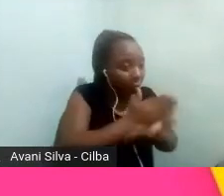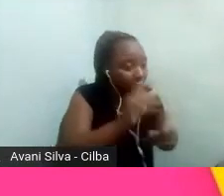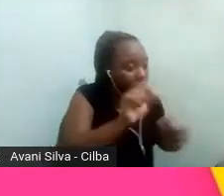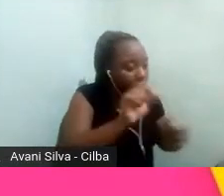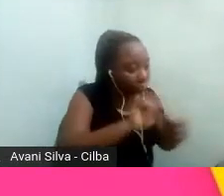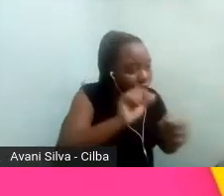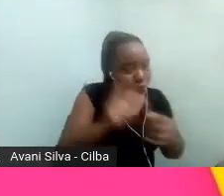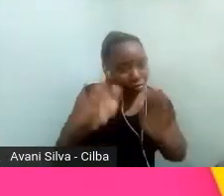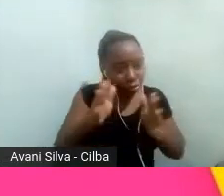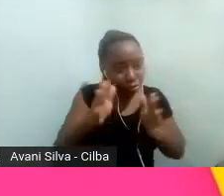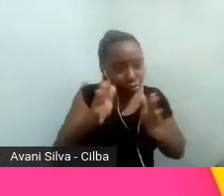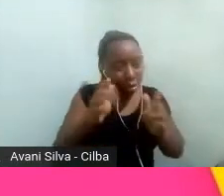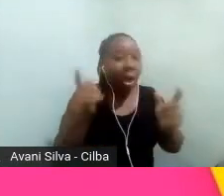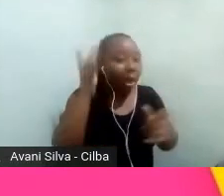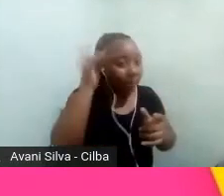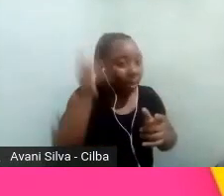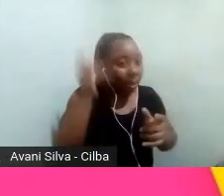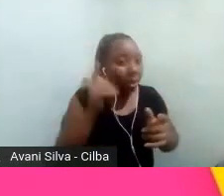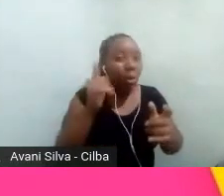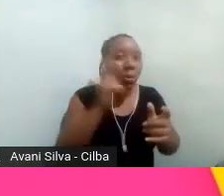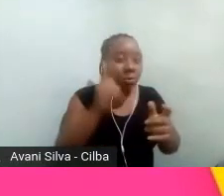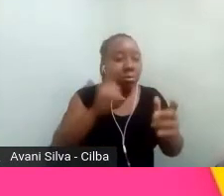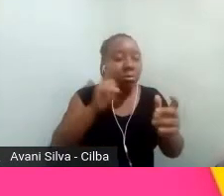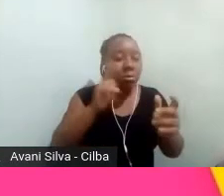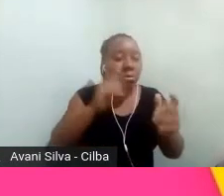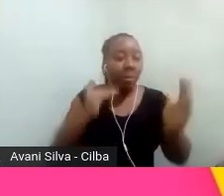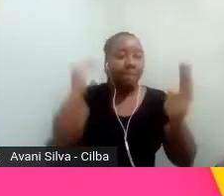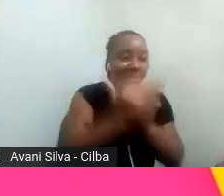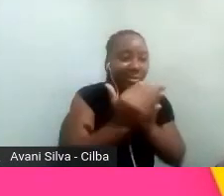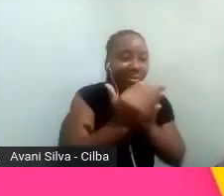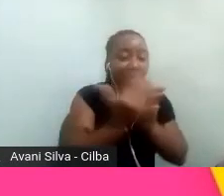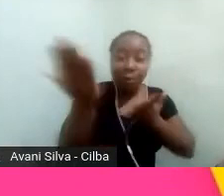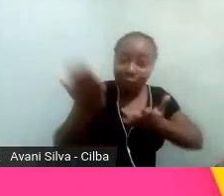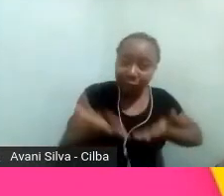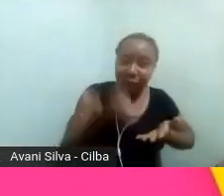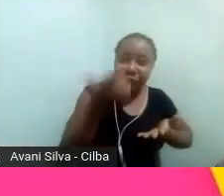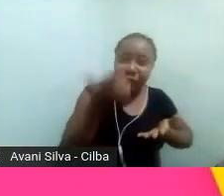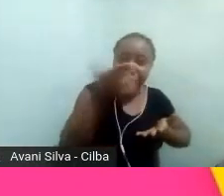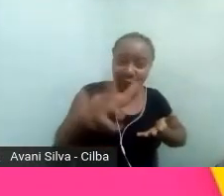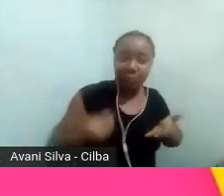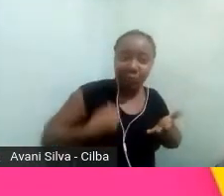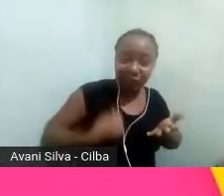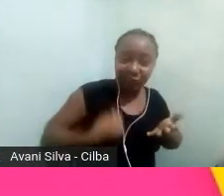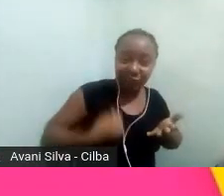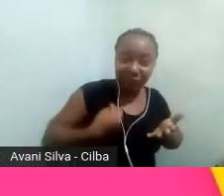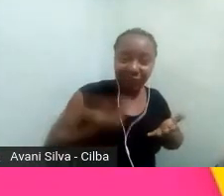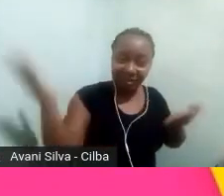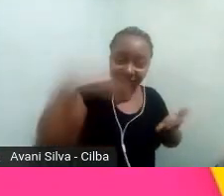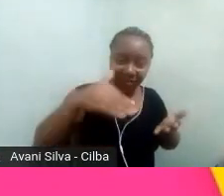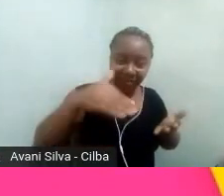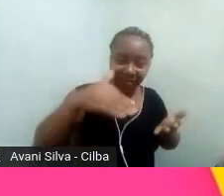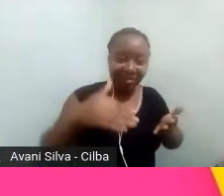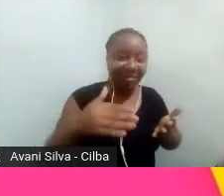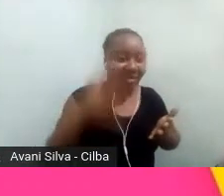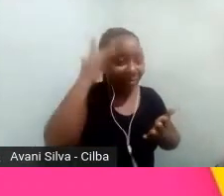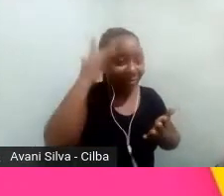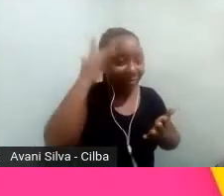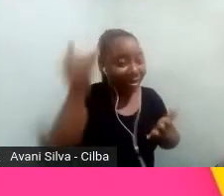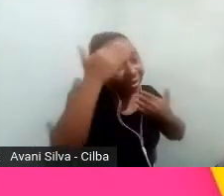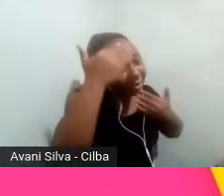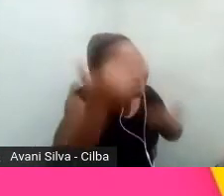além. Então fica um convite novamente para vocês participarem amanhã, tá bom? Gostaria de agradecer